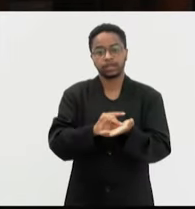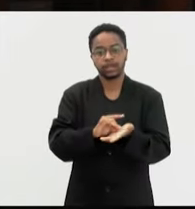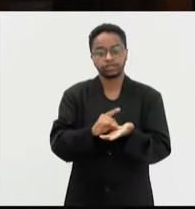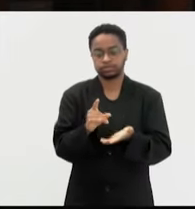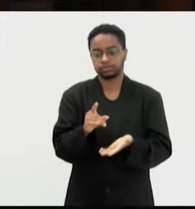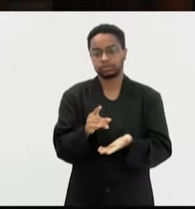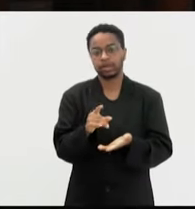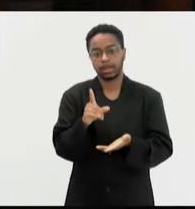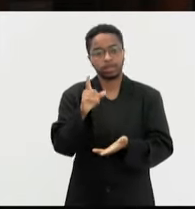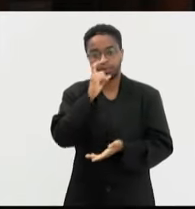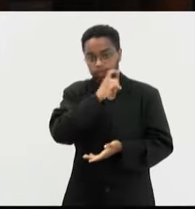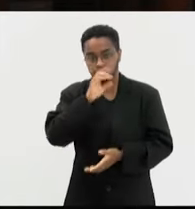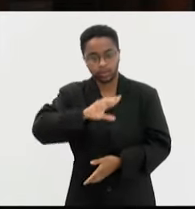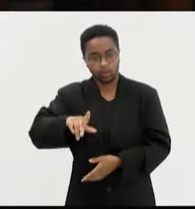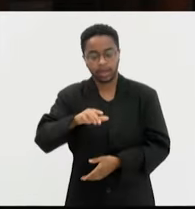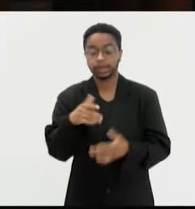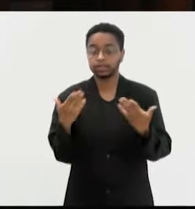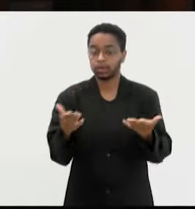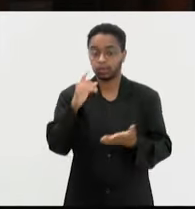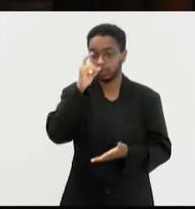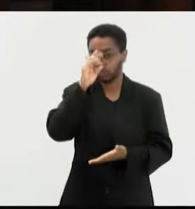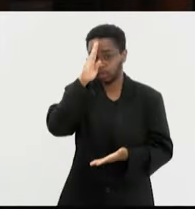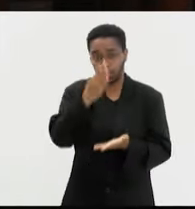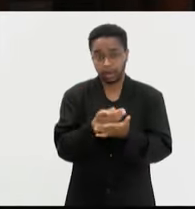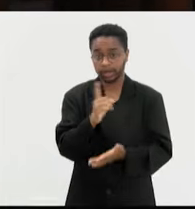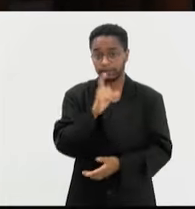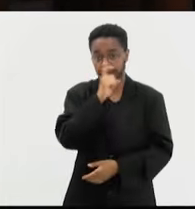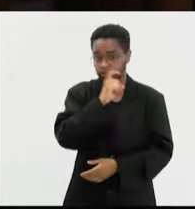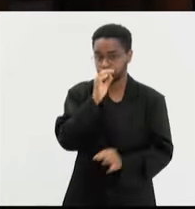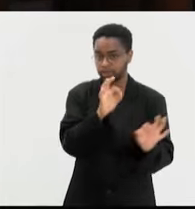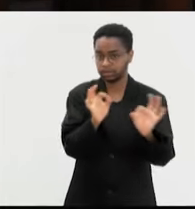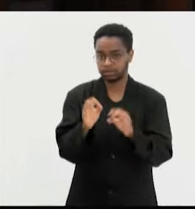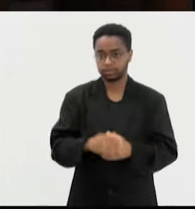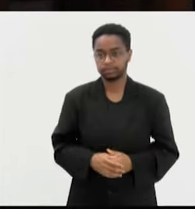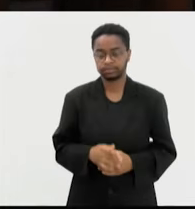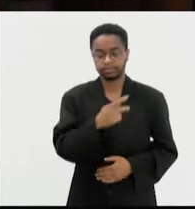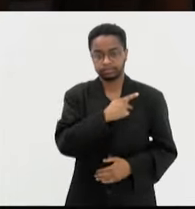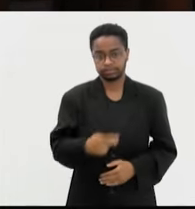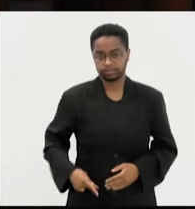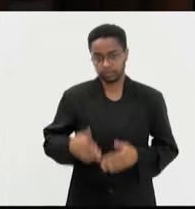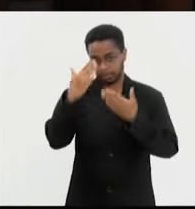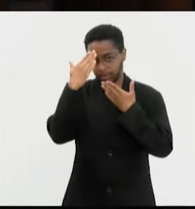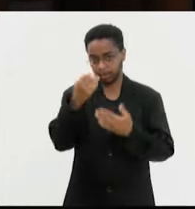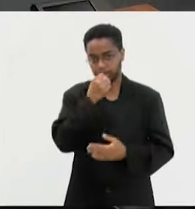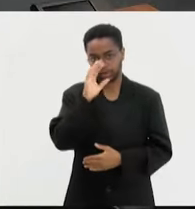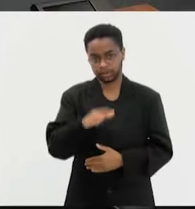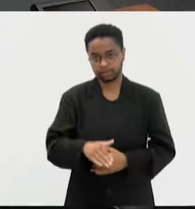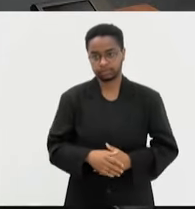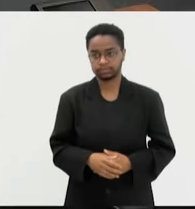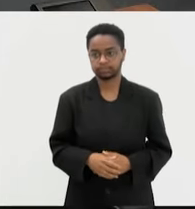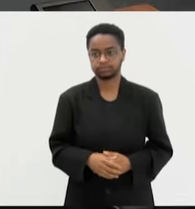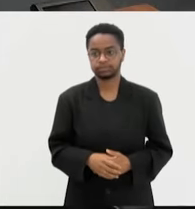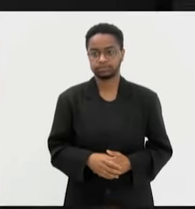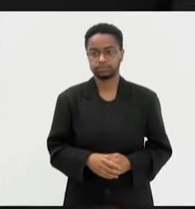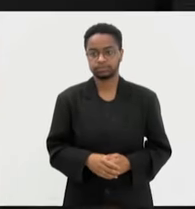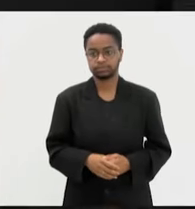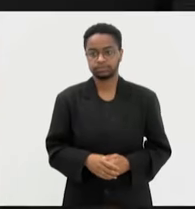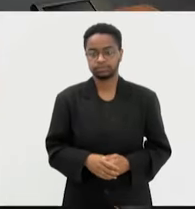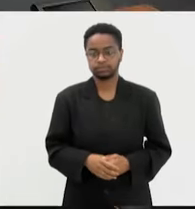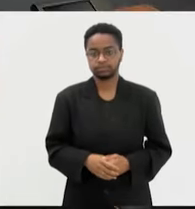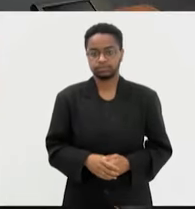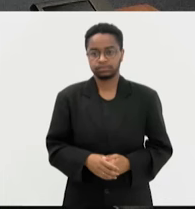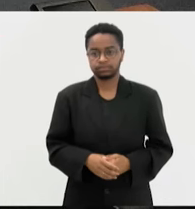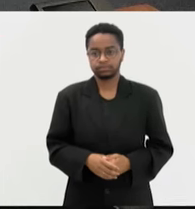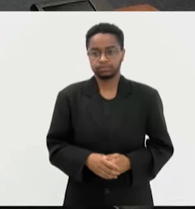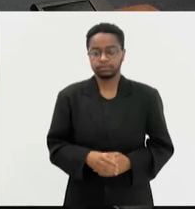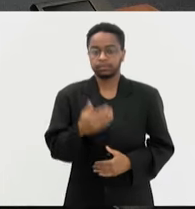mímica não é mentira então não acredite em mímica não acredite em mentira presente obrigado uma boa tarde predi o Nobre Deputado para